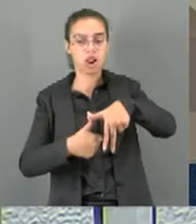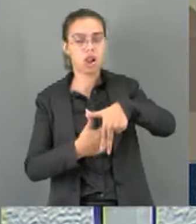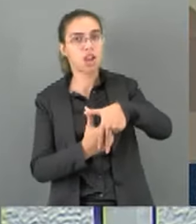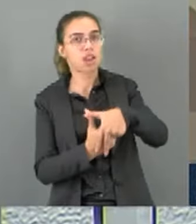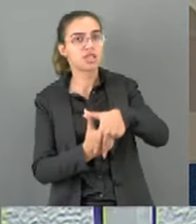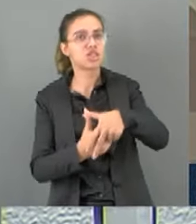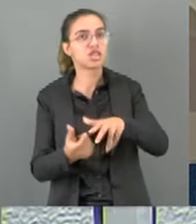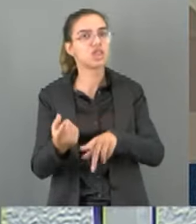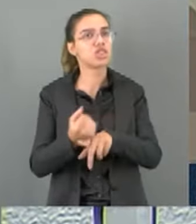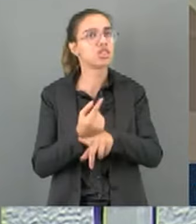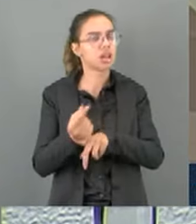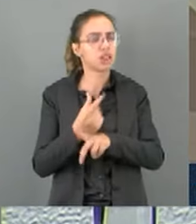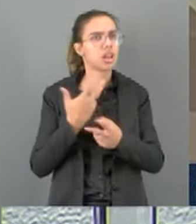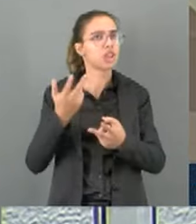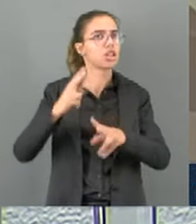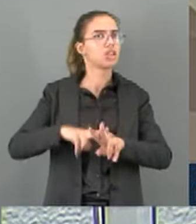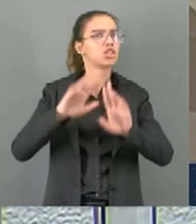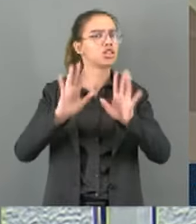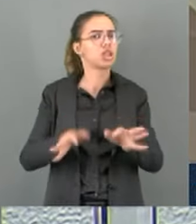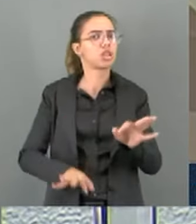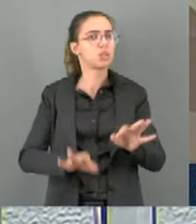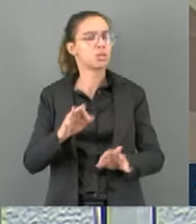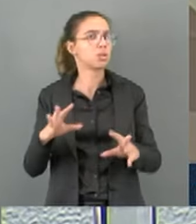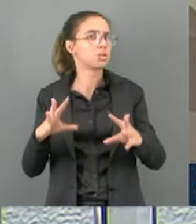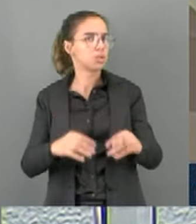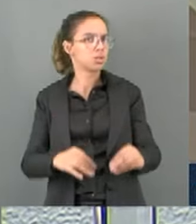falando de condenações com trânsito em julgado.